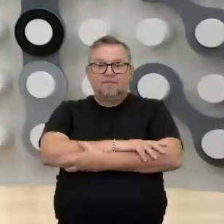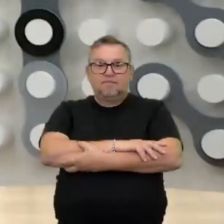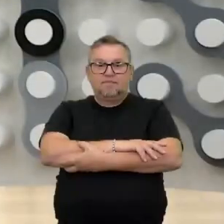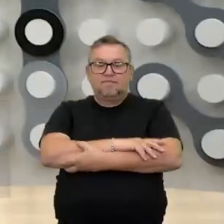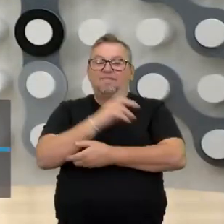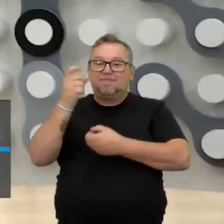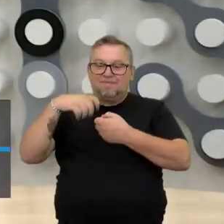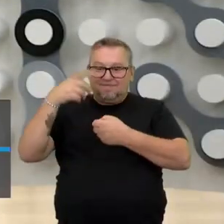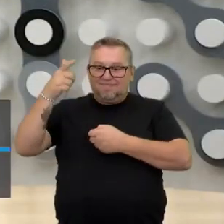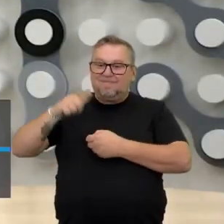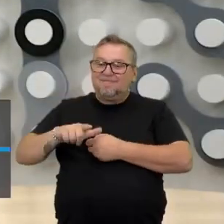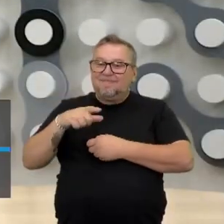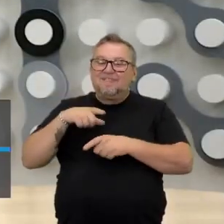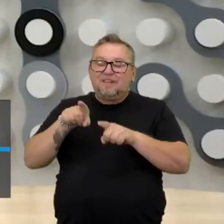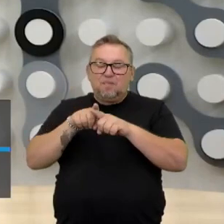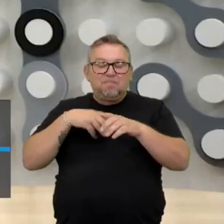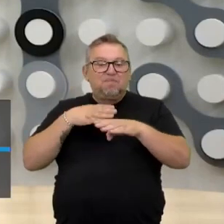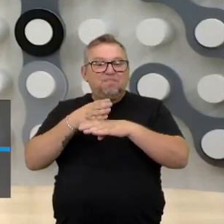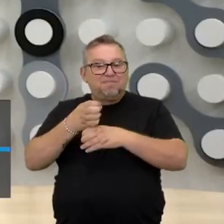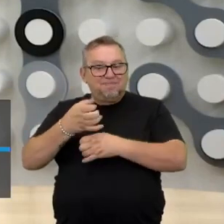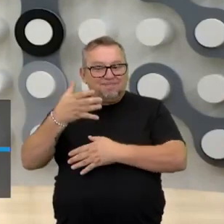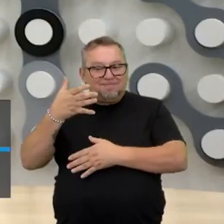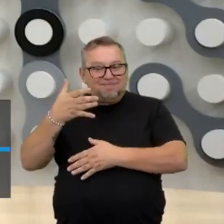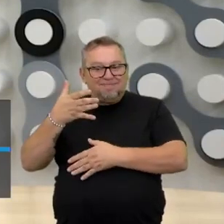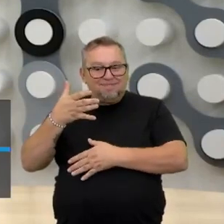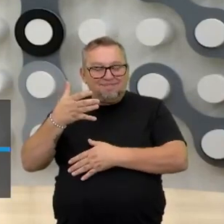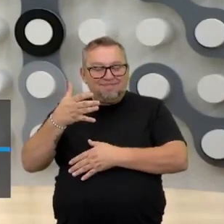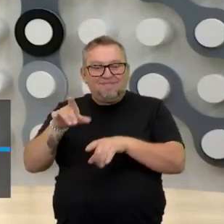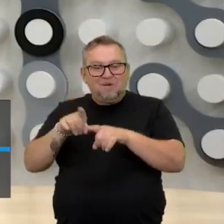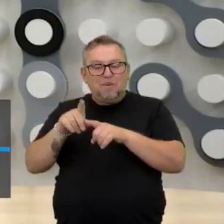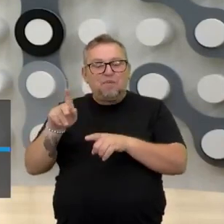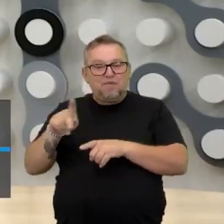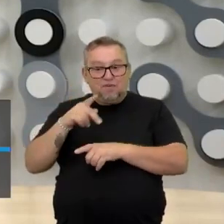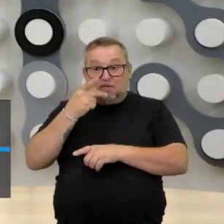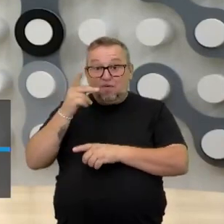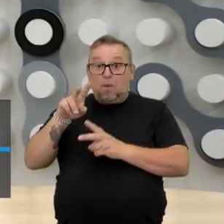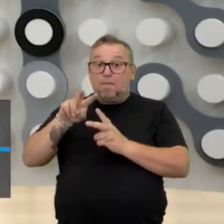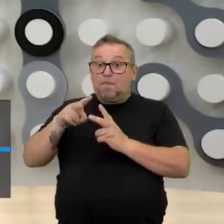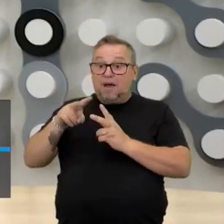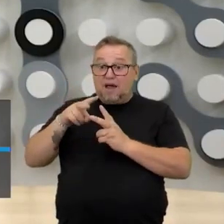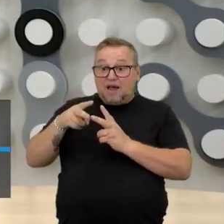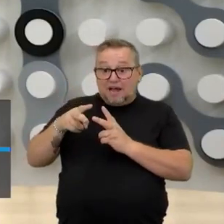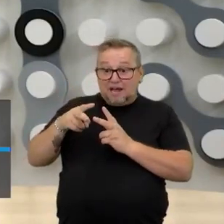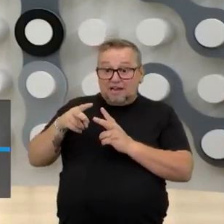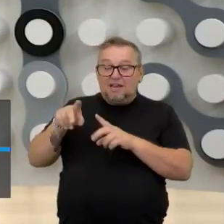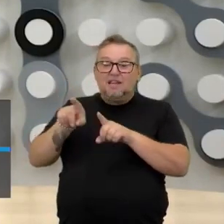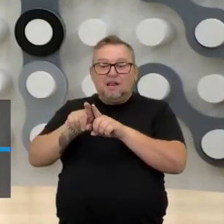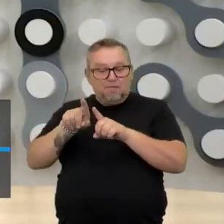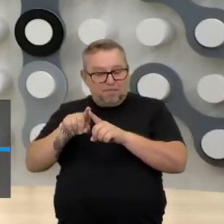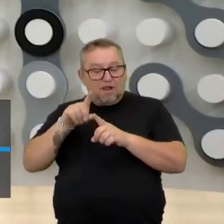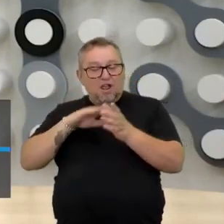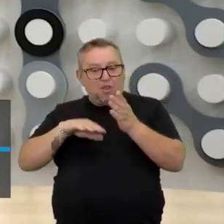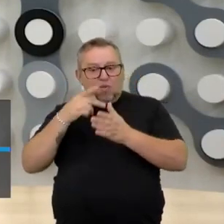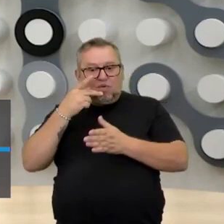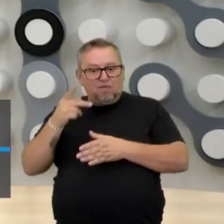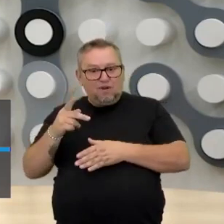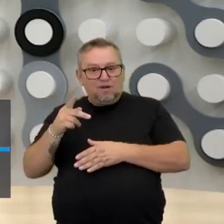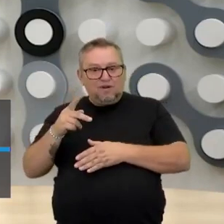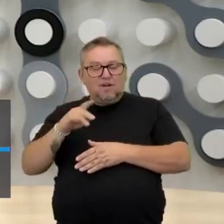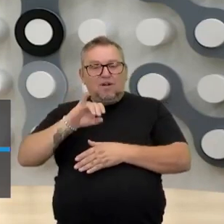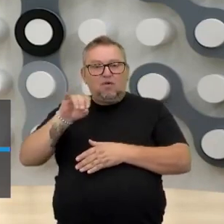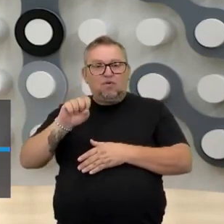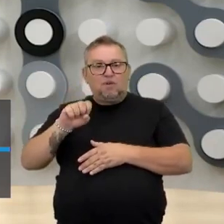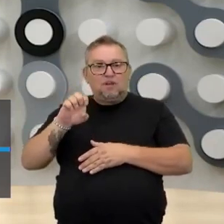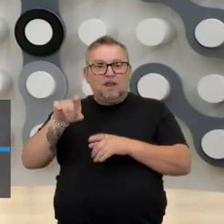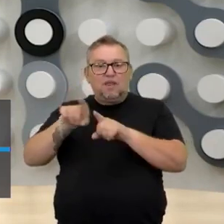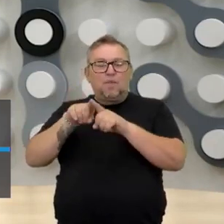Oi, Tony, retornamos aqui com as interações. Professora Maristela participando, falando que é par. Professora Joana Darcy também par. Professor José